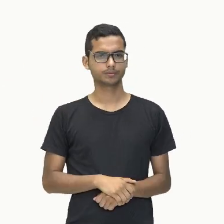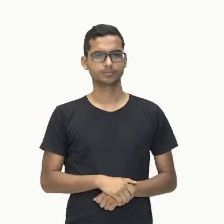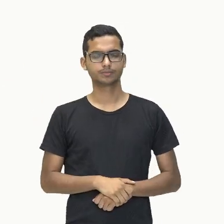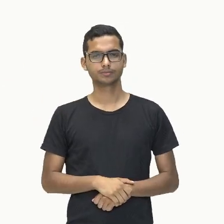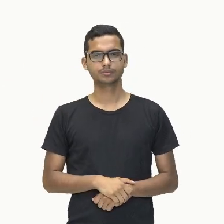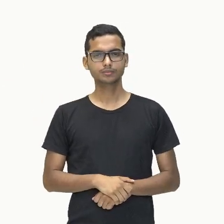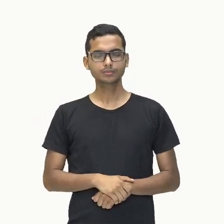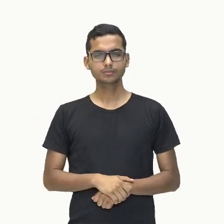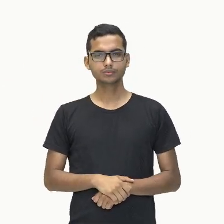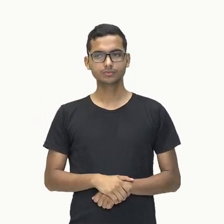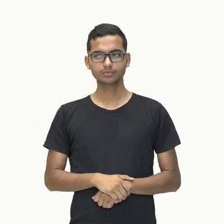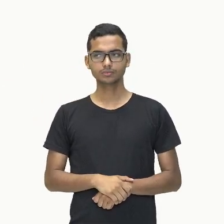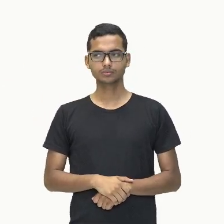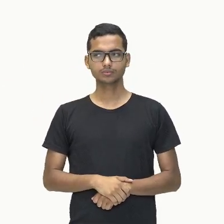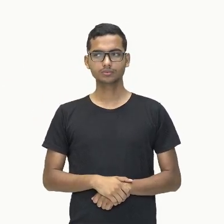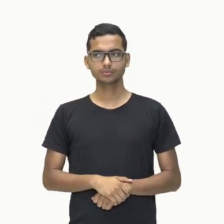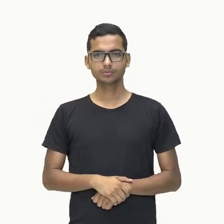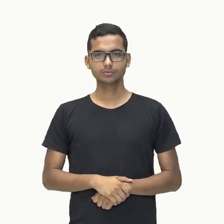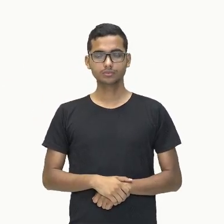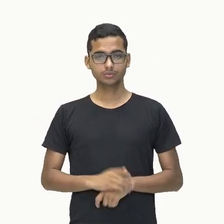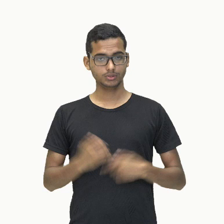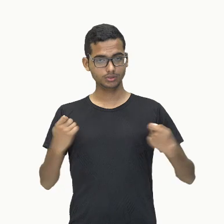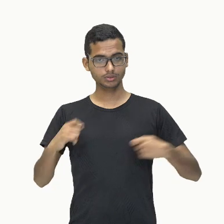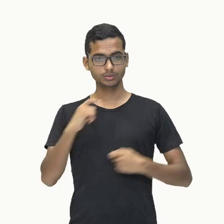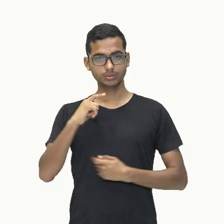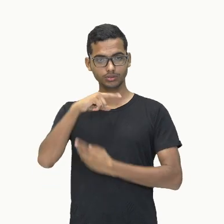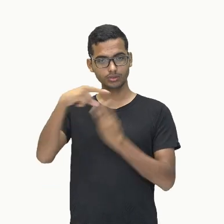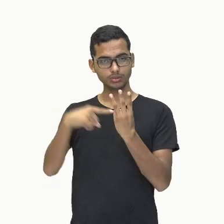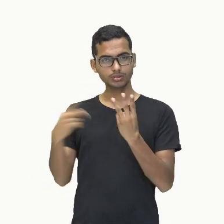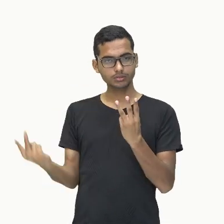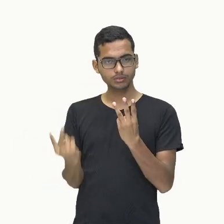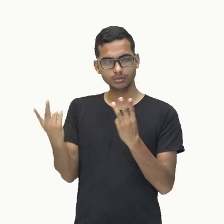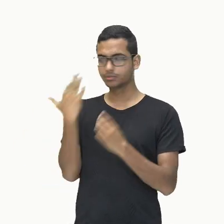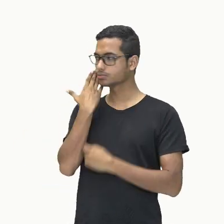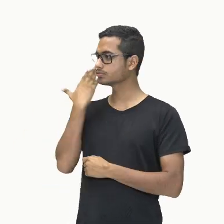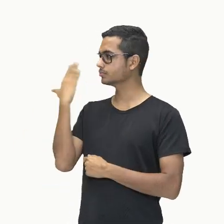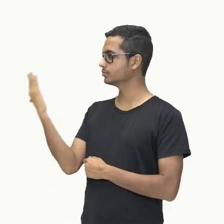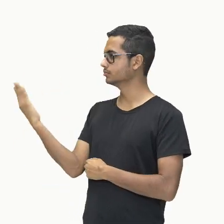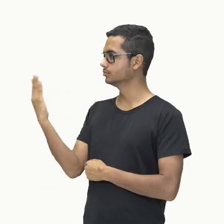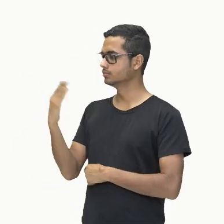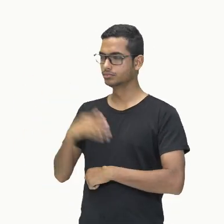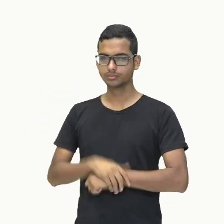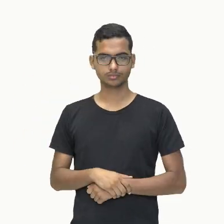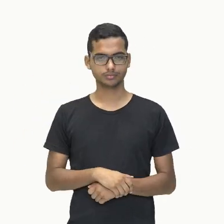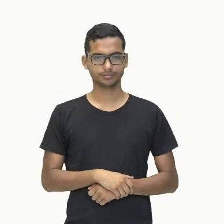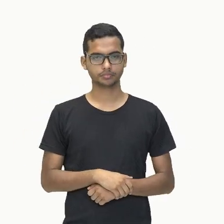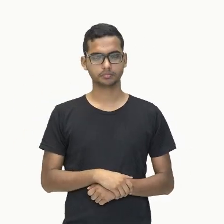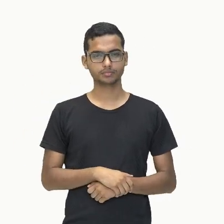a gente vai precisar desses três valores. O valor de A,